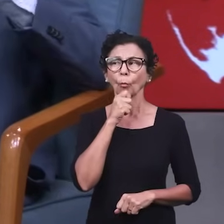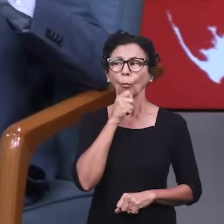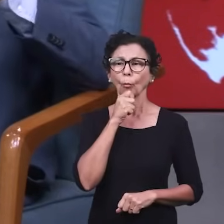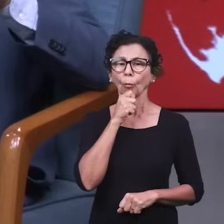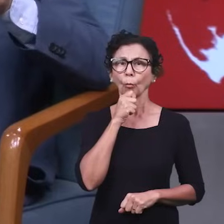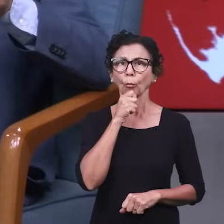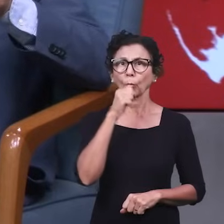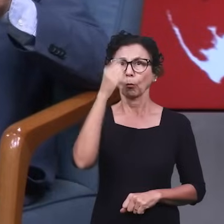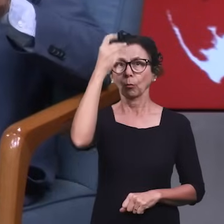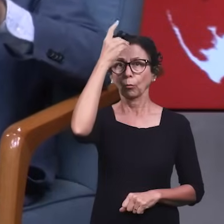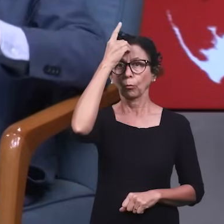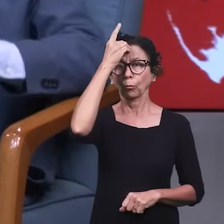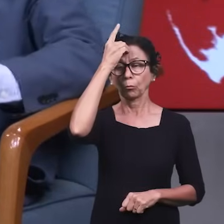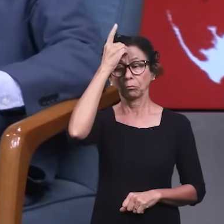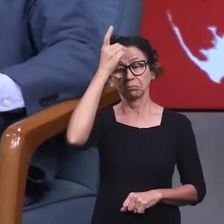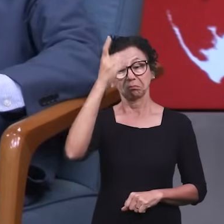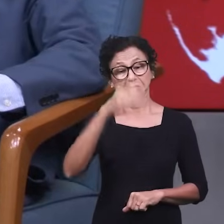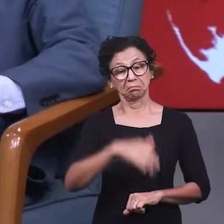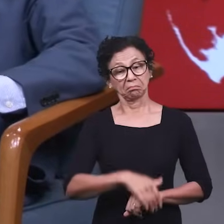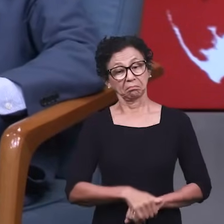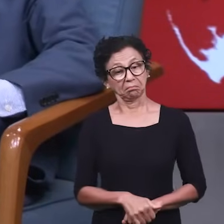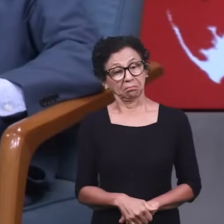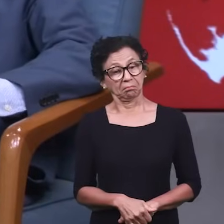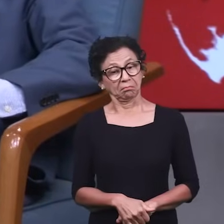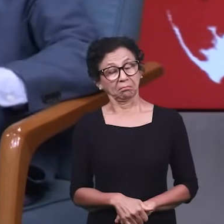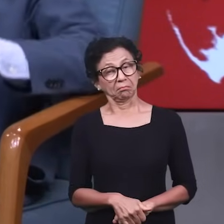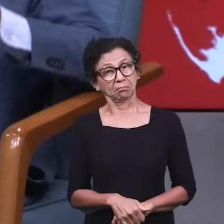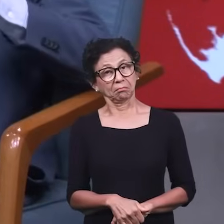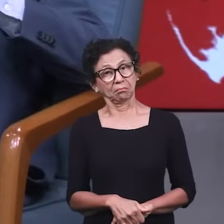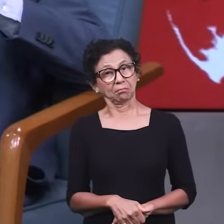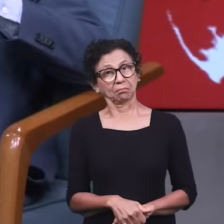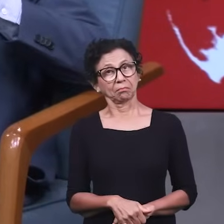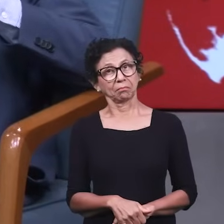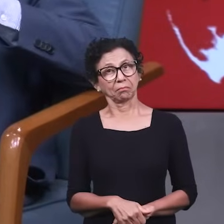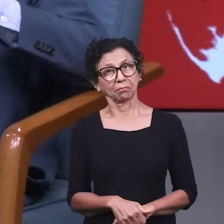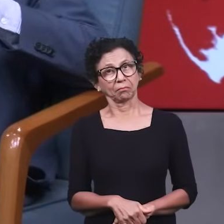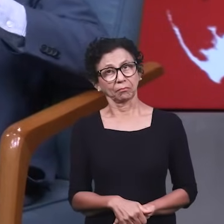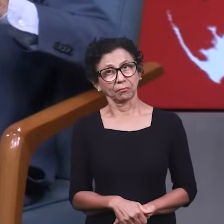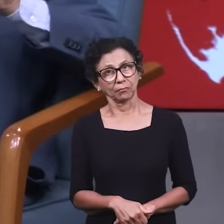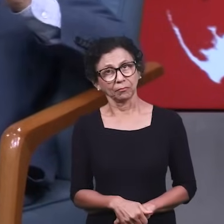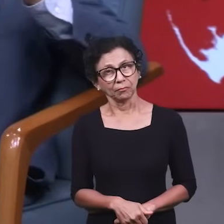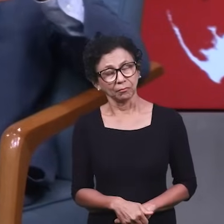espiritual, certamente essa igreja, estou dizendo igreja